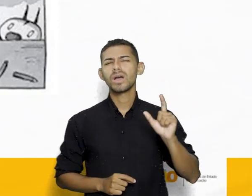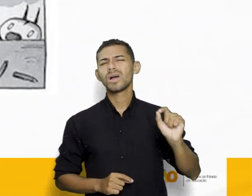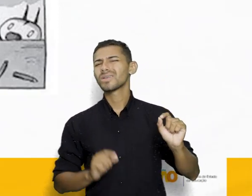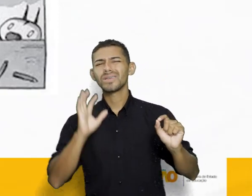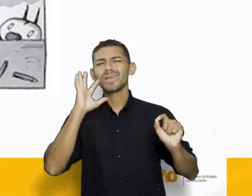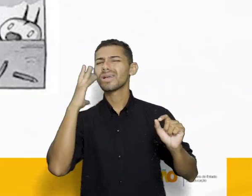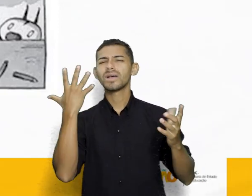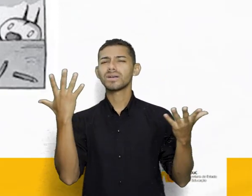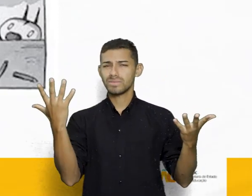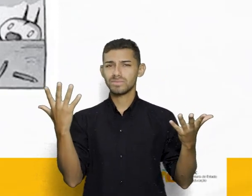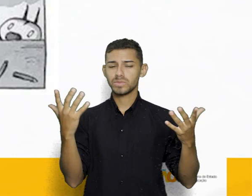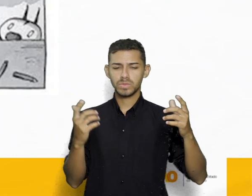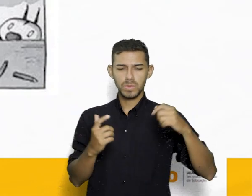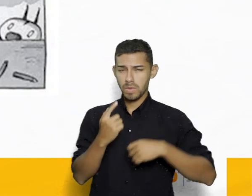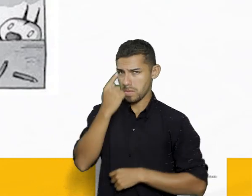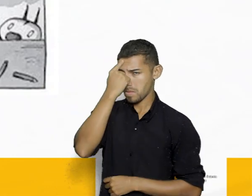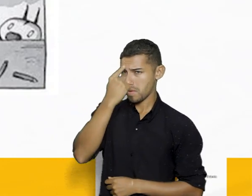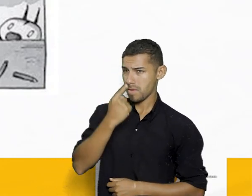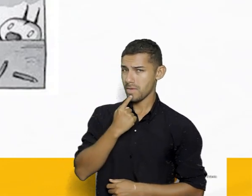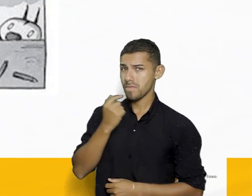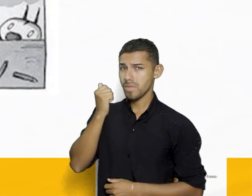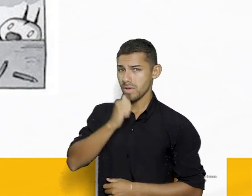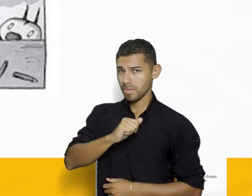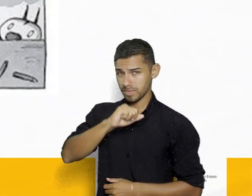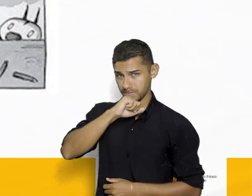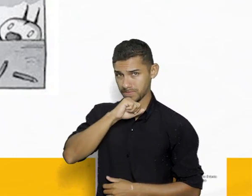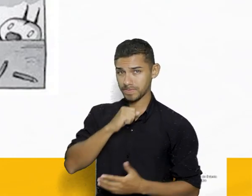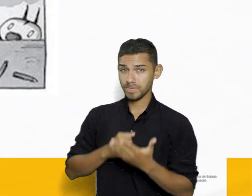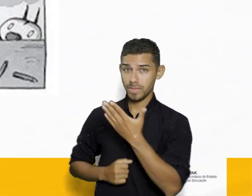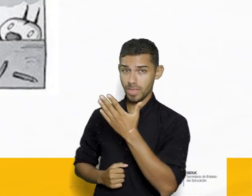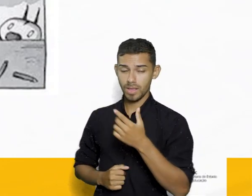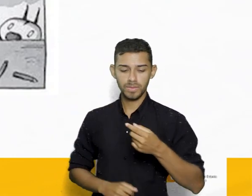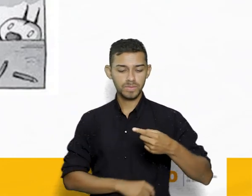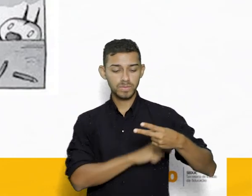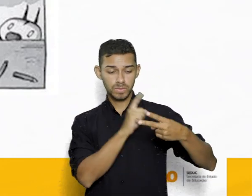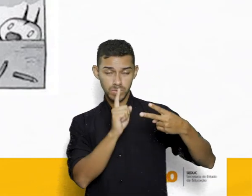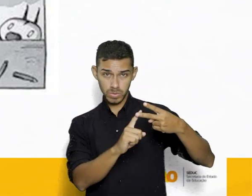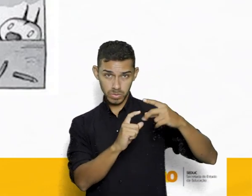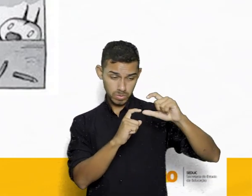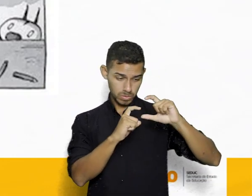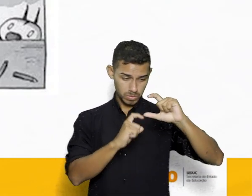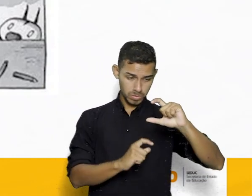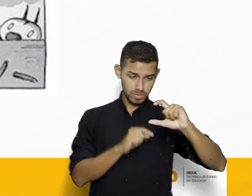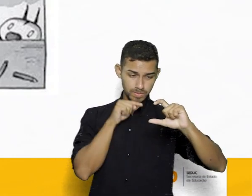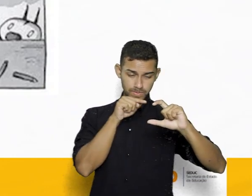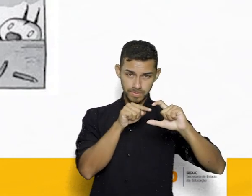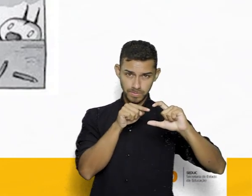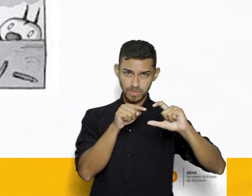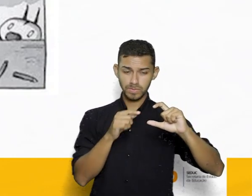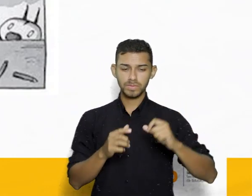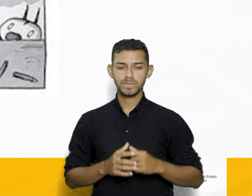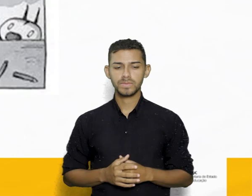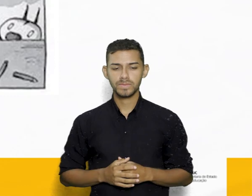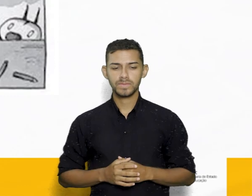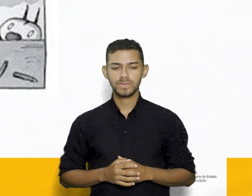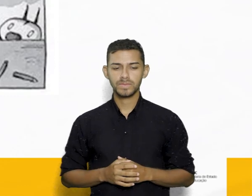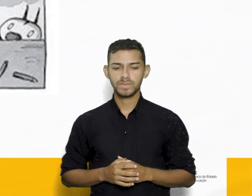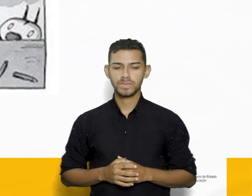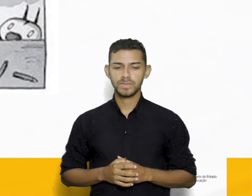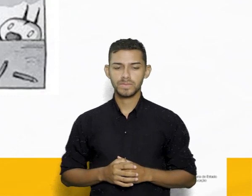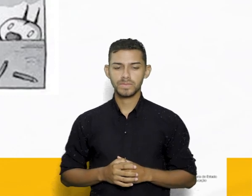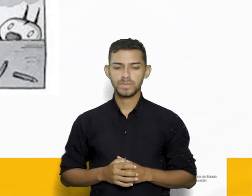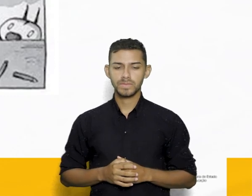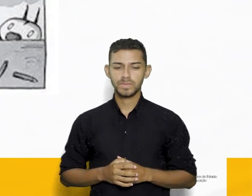de madre no primeiro quadrinho no segundo quadrinho eu vou encontrar sei lá oi areia lar para suco